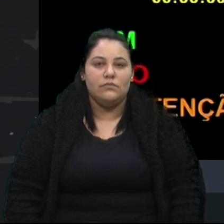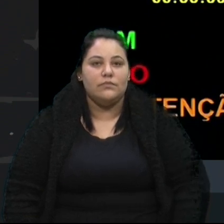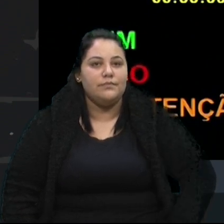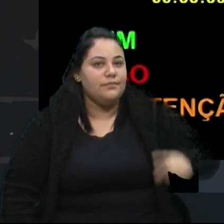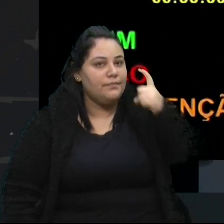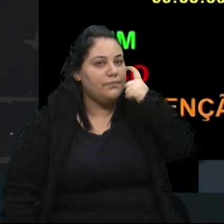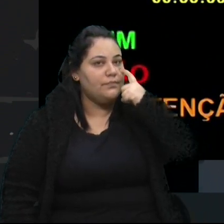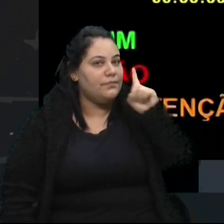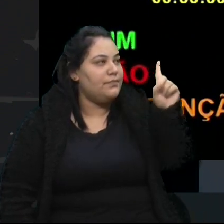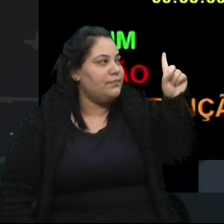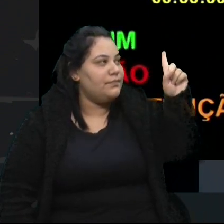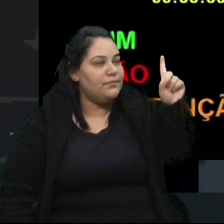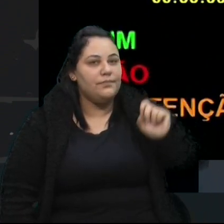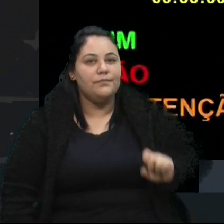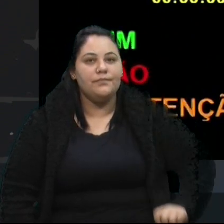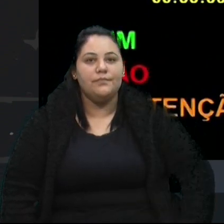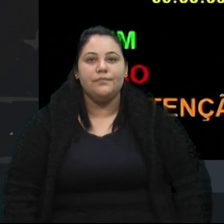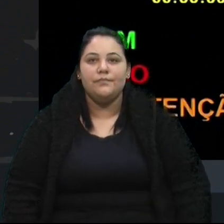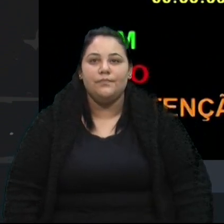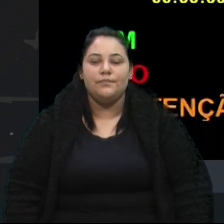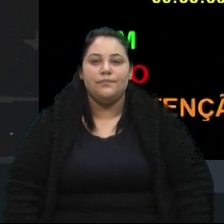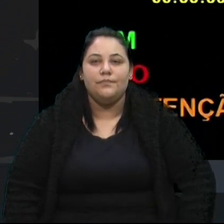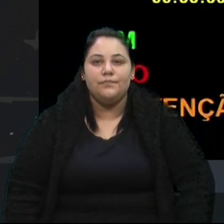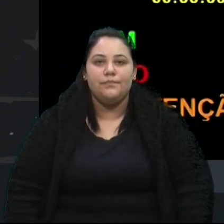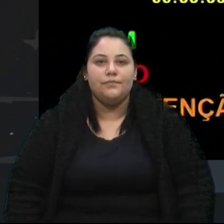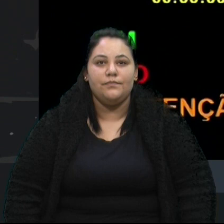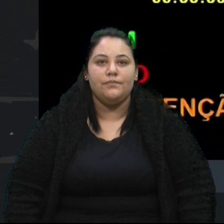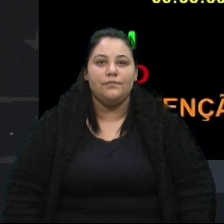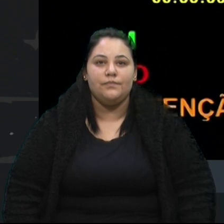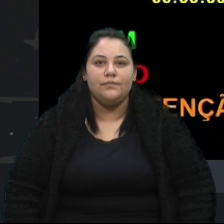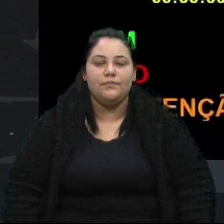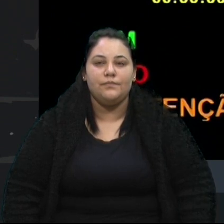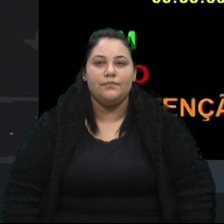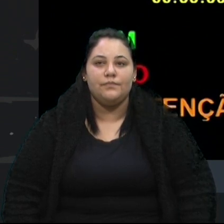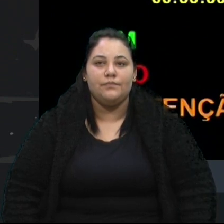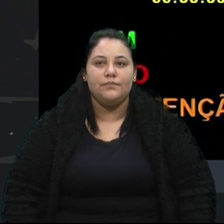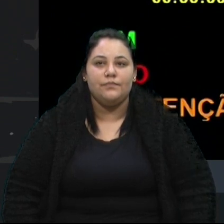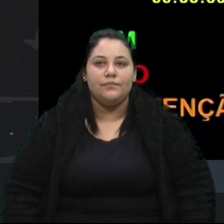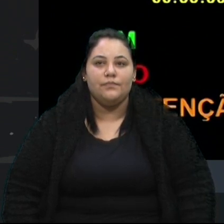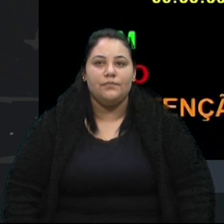Gladys, como vota? Eu voto não.